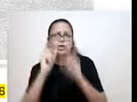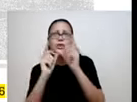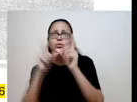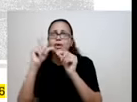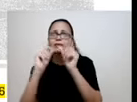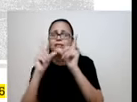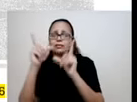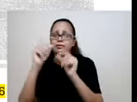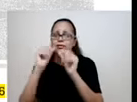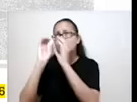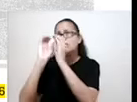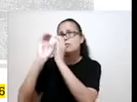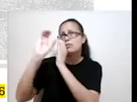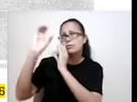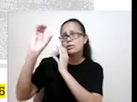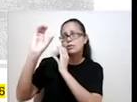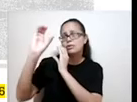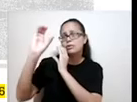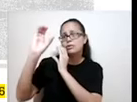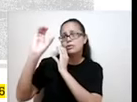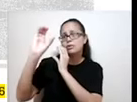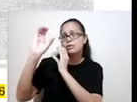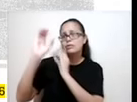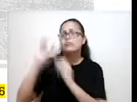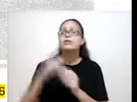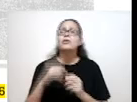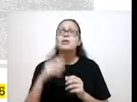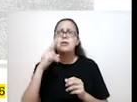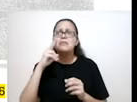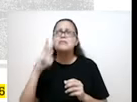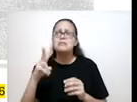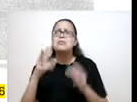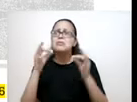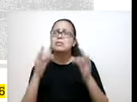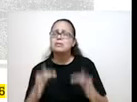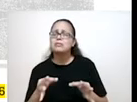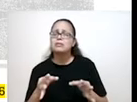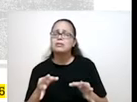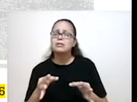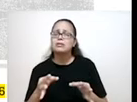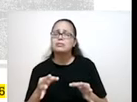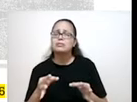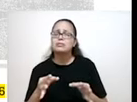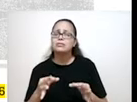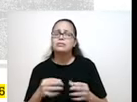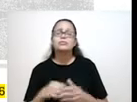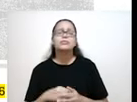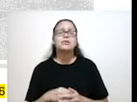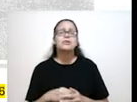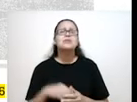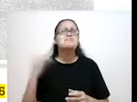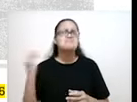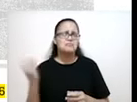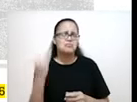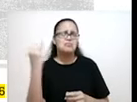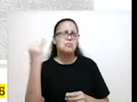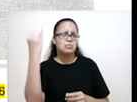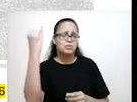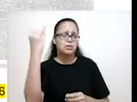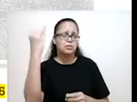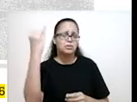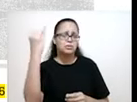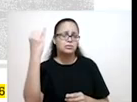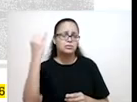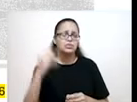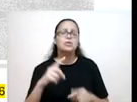estrelas através do telescópio, comprovou a teoria de Copérnico, né? Essa descoberta foi muito importante, pois a partir